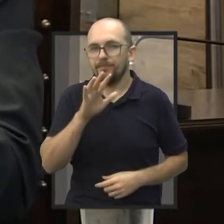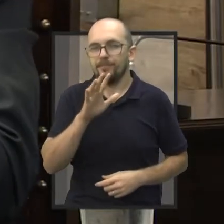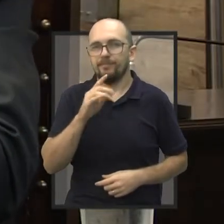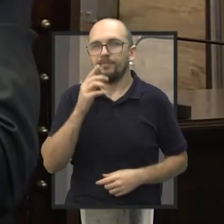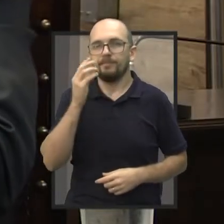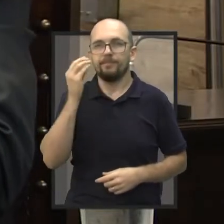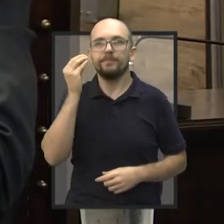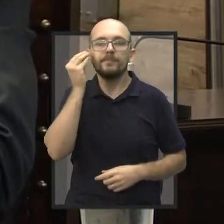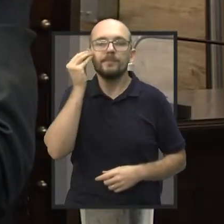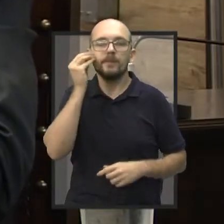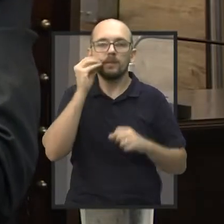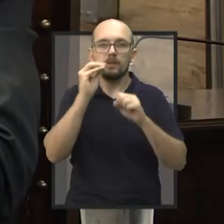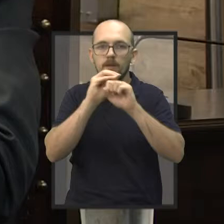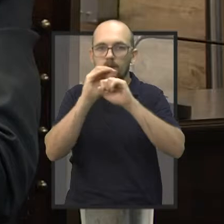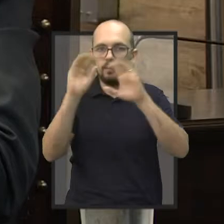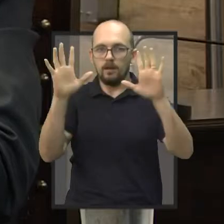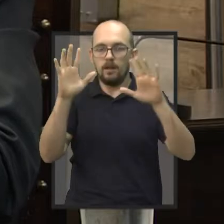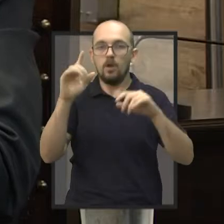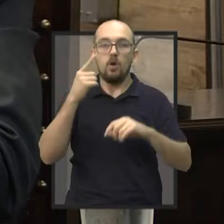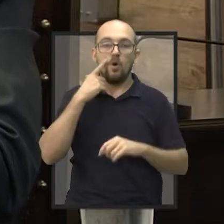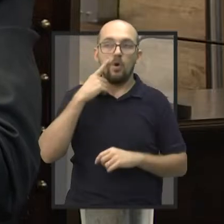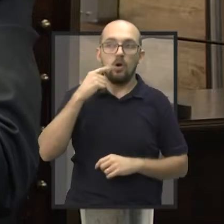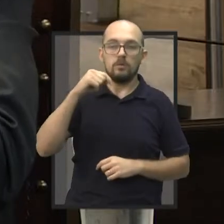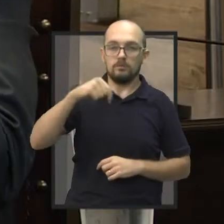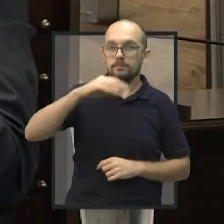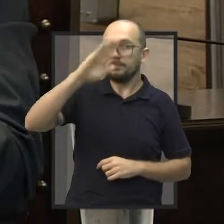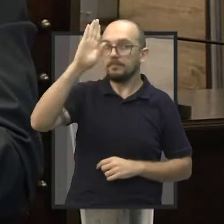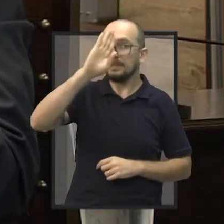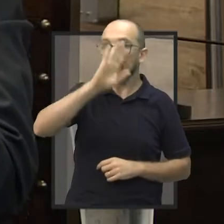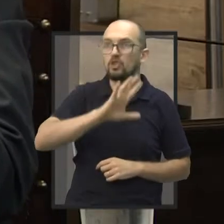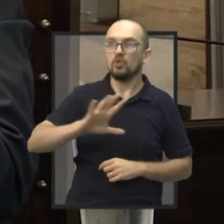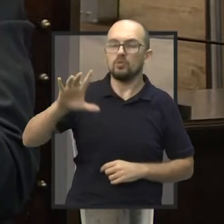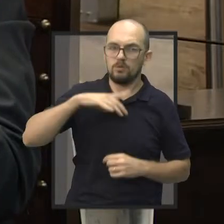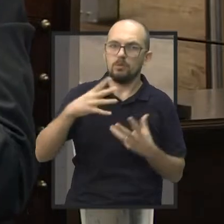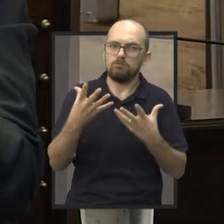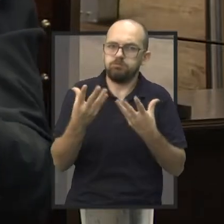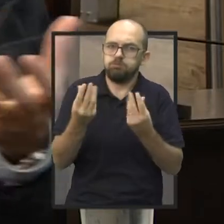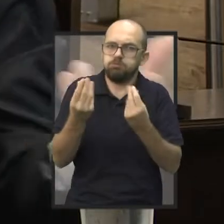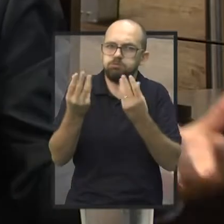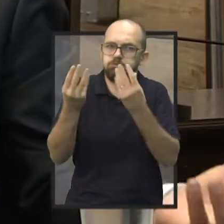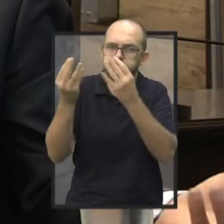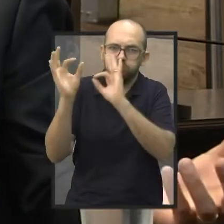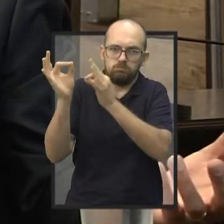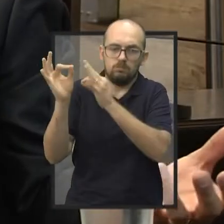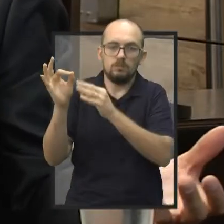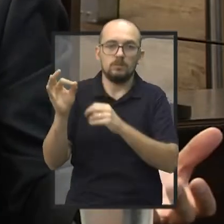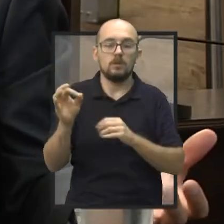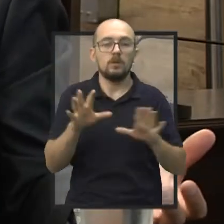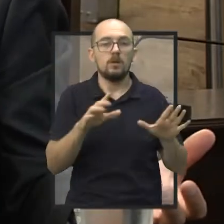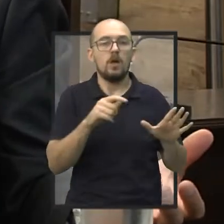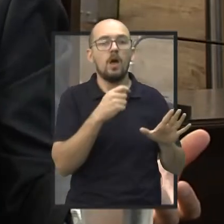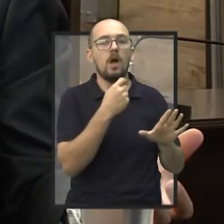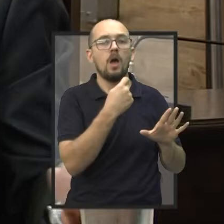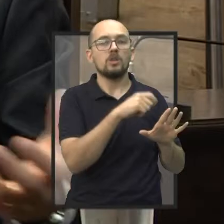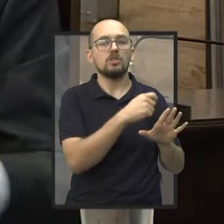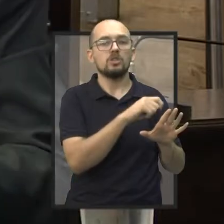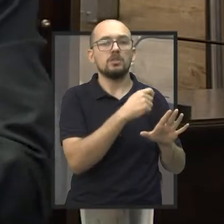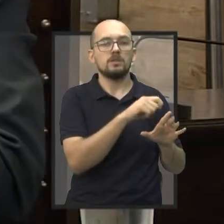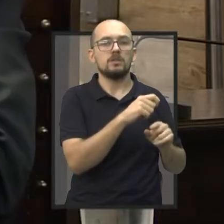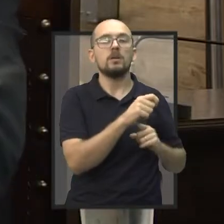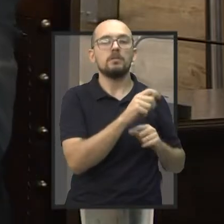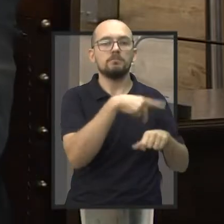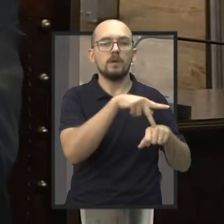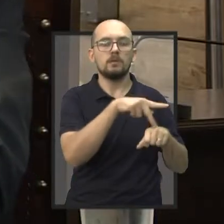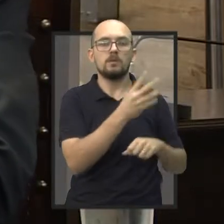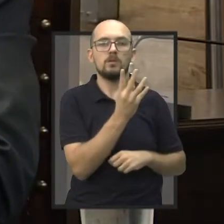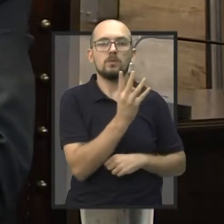pouco maior, mas o Brasil tem muitos casos e a Argentina tem 4 mil casos. Então por